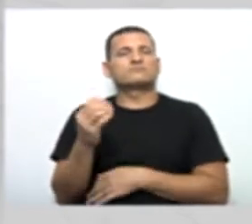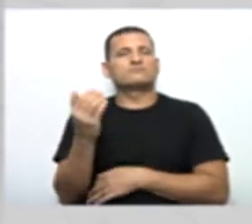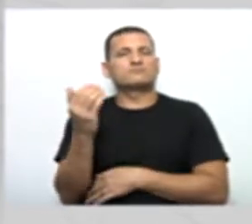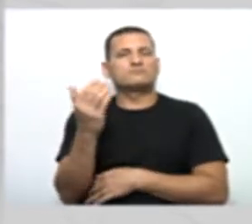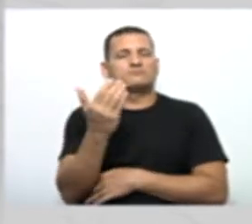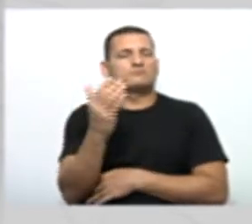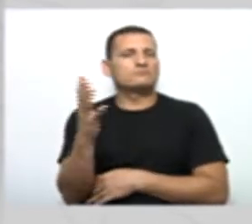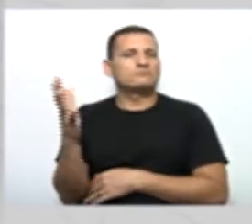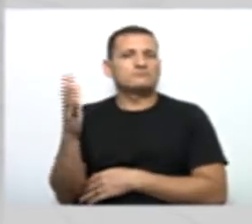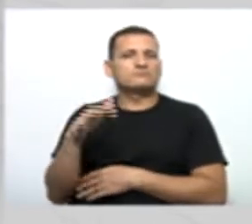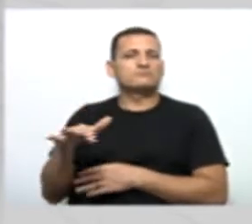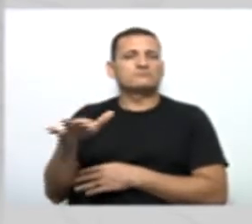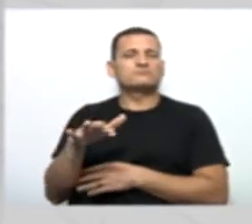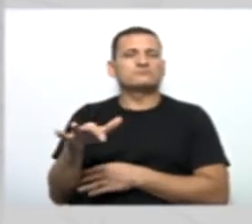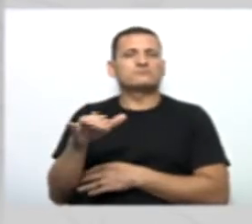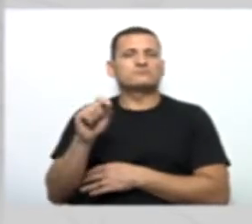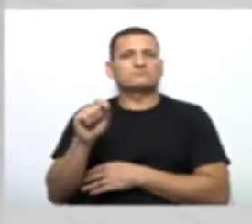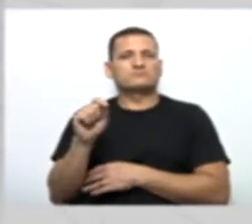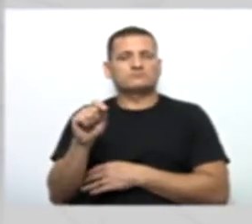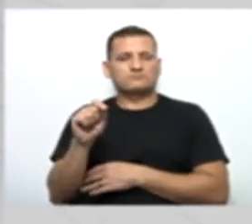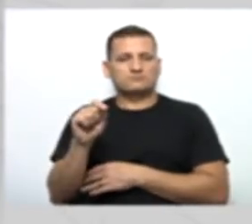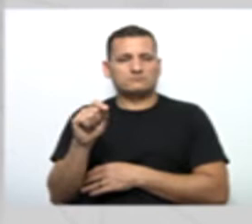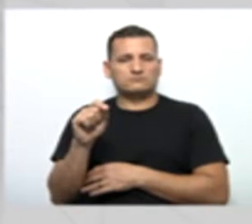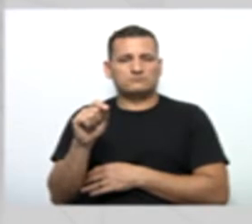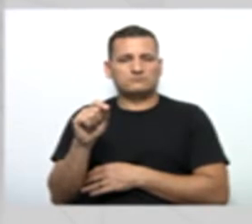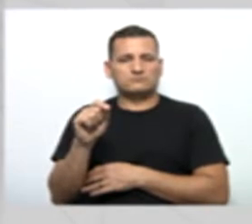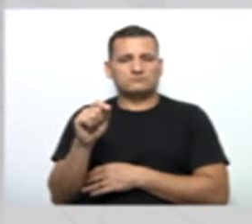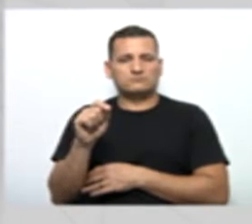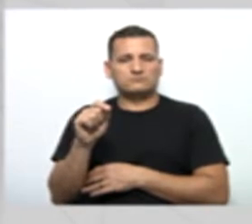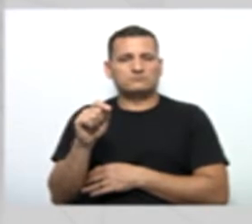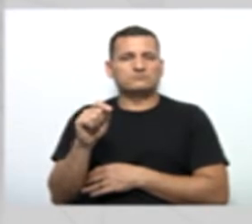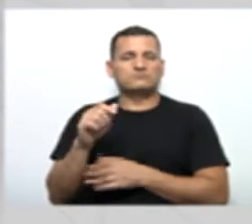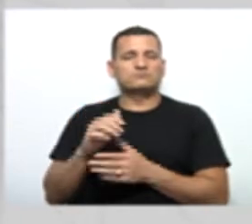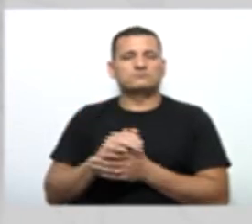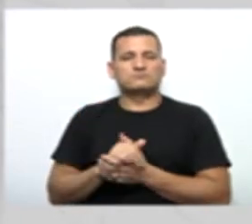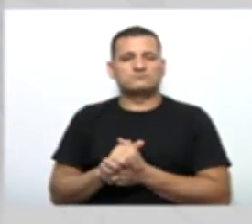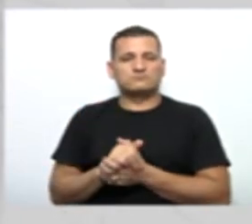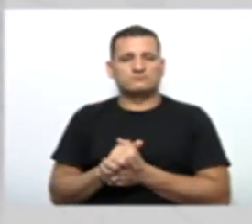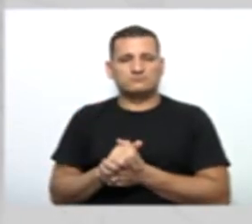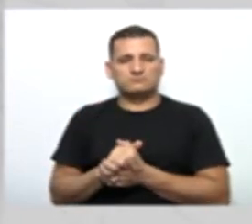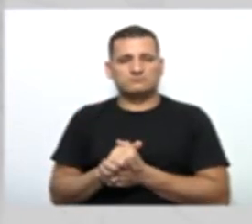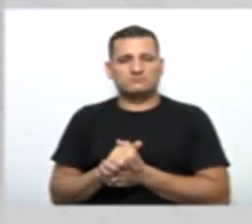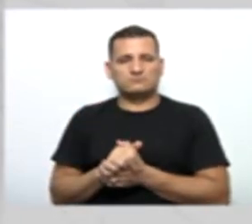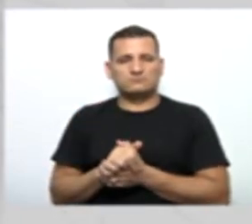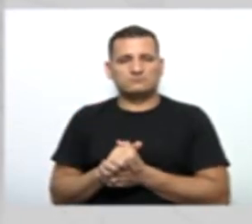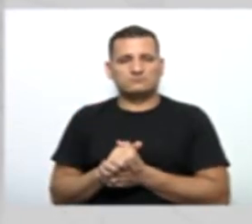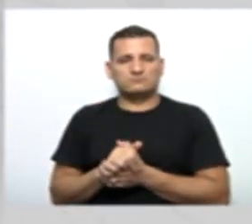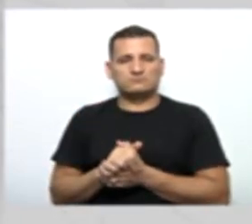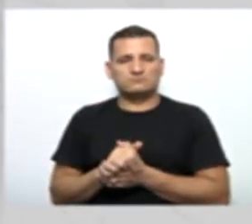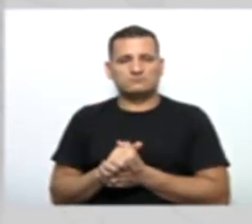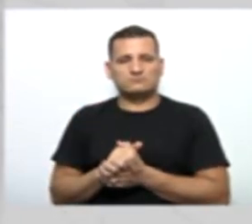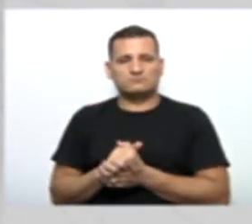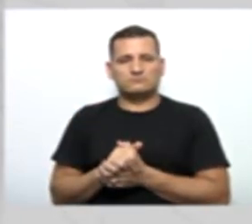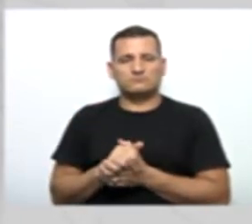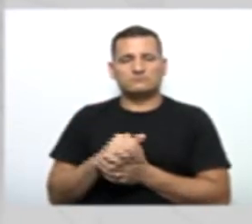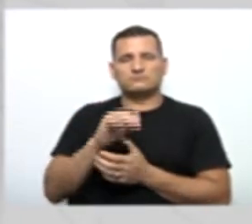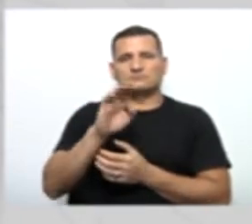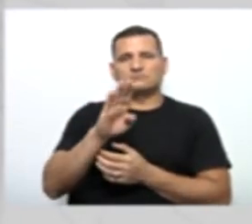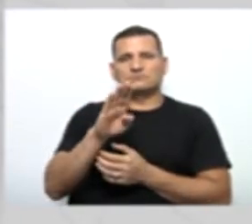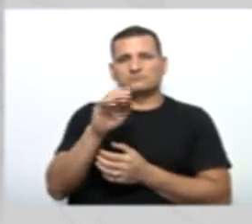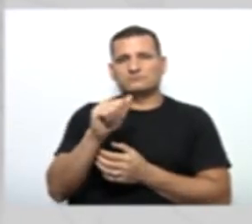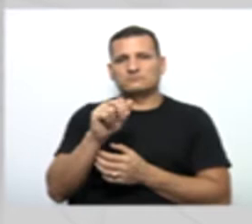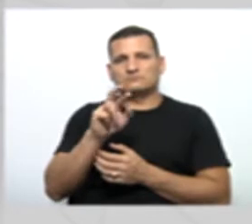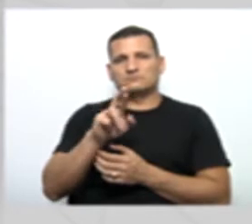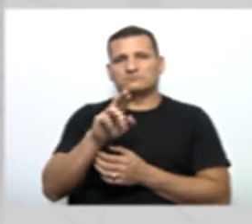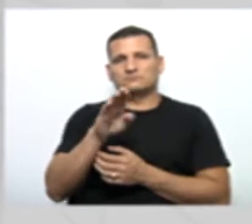nós sabermos o que é essa degradação, onde essa degradação ocorre. Então, conforme Barbieri, o